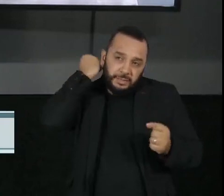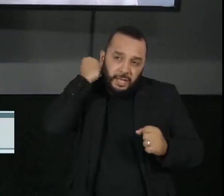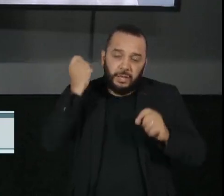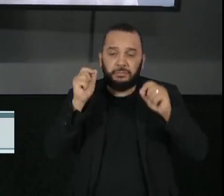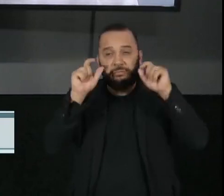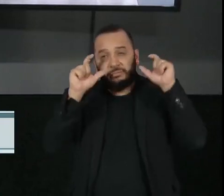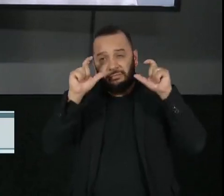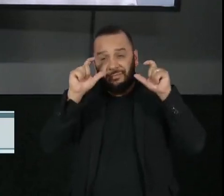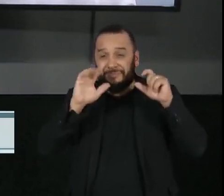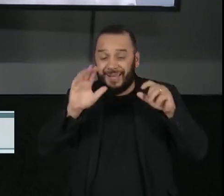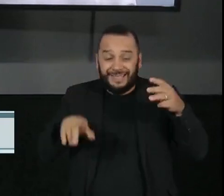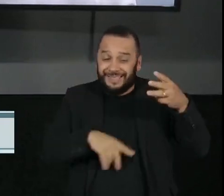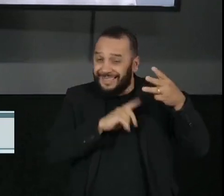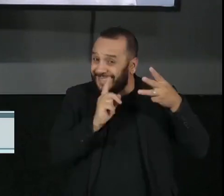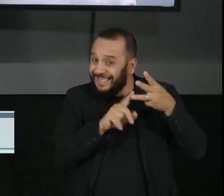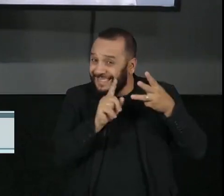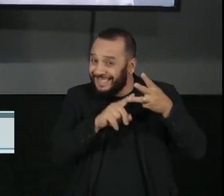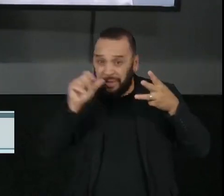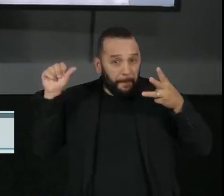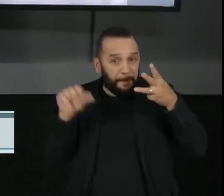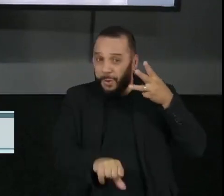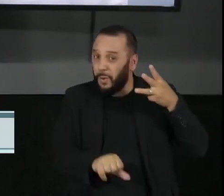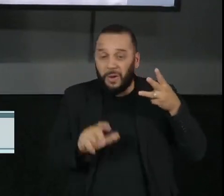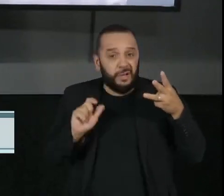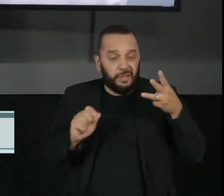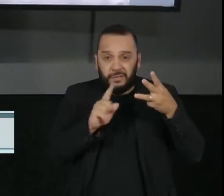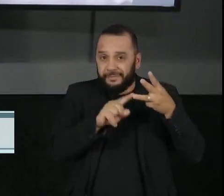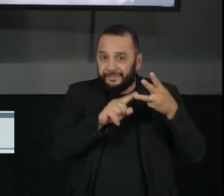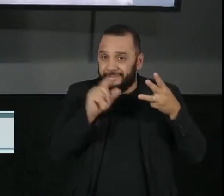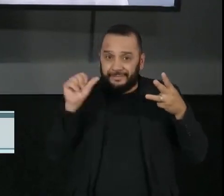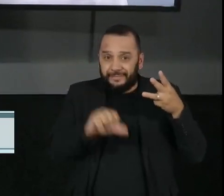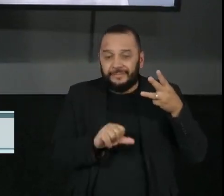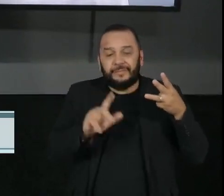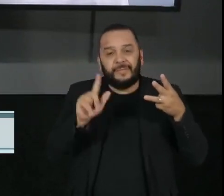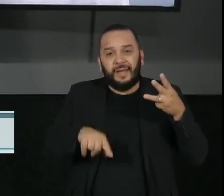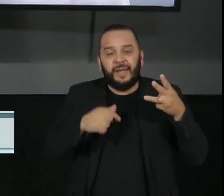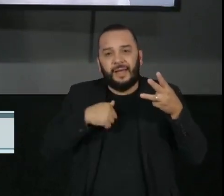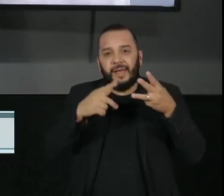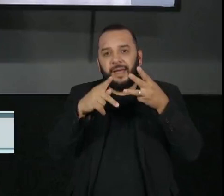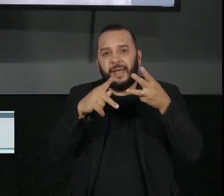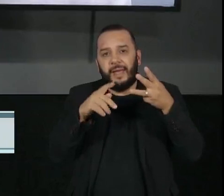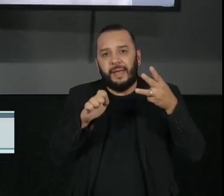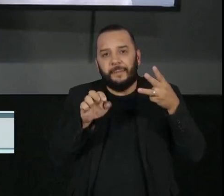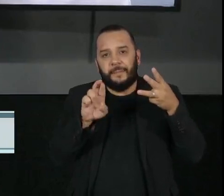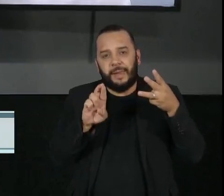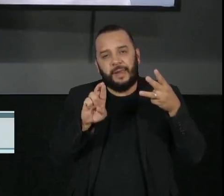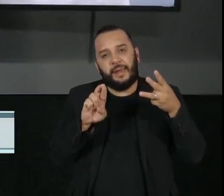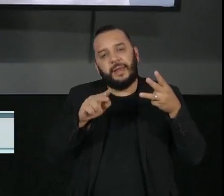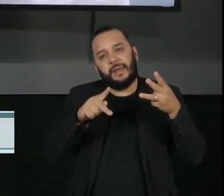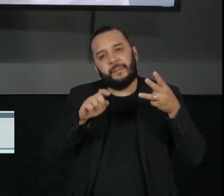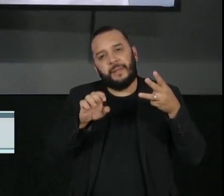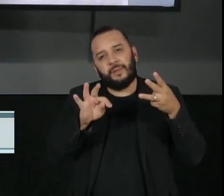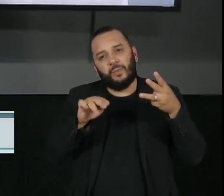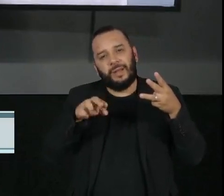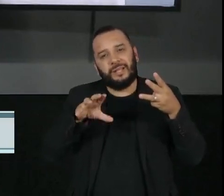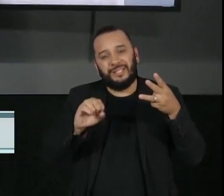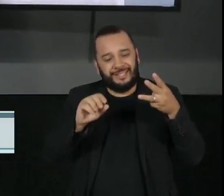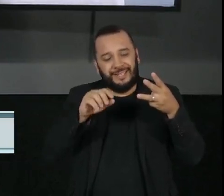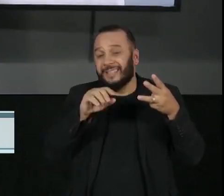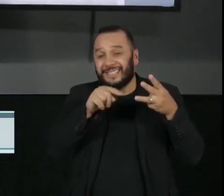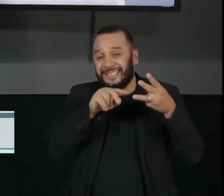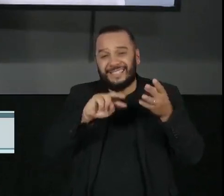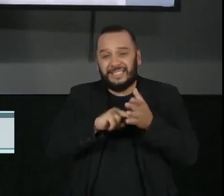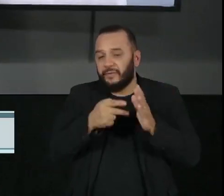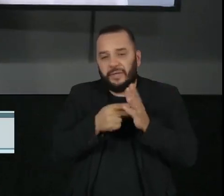realmente ocorre no terceiro P. São os fatores perpetuantes, os que fazem com que a insônia se torne crônica. E aqui